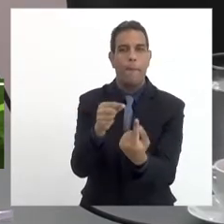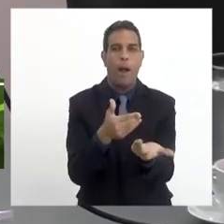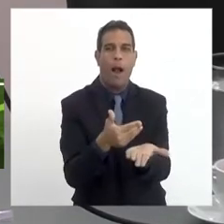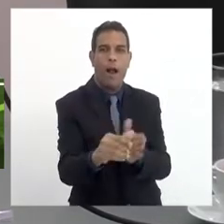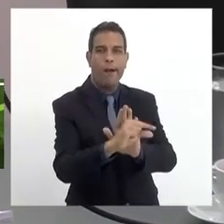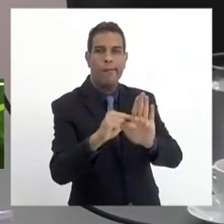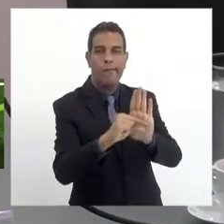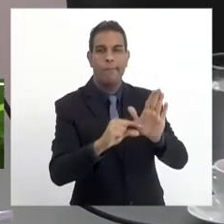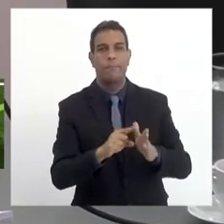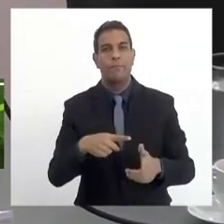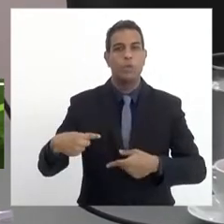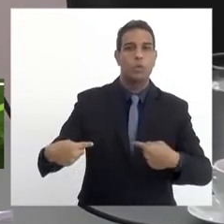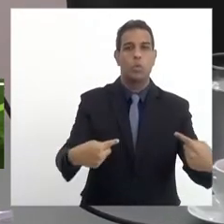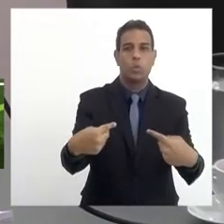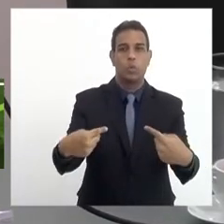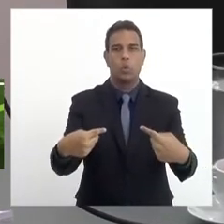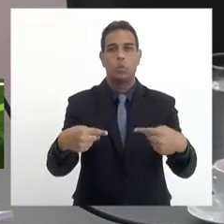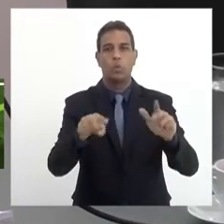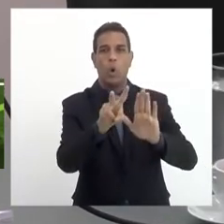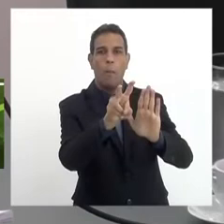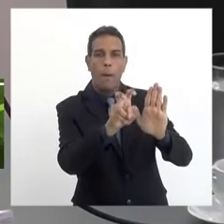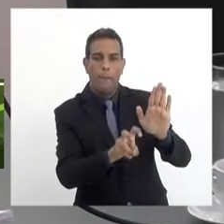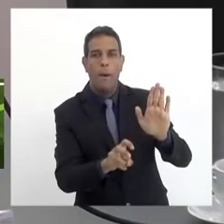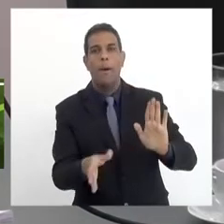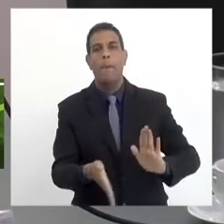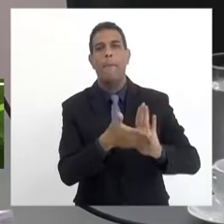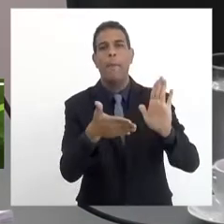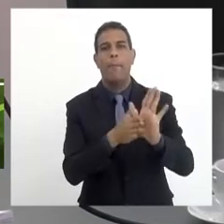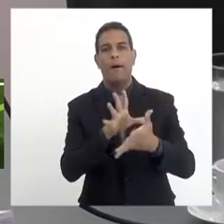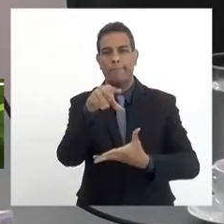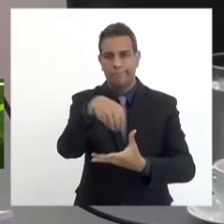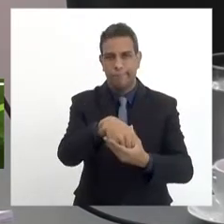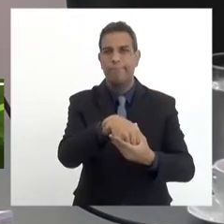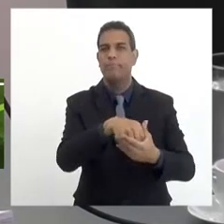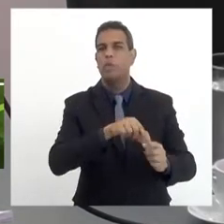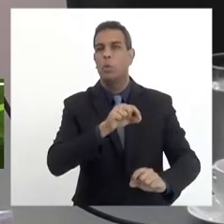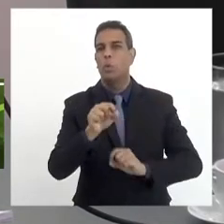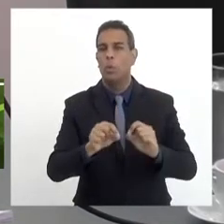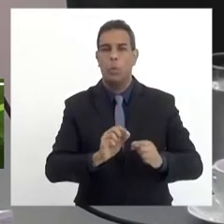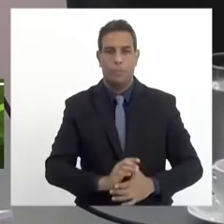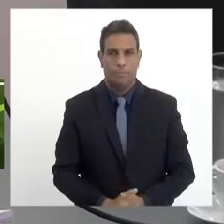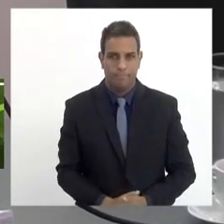dia: discussão e votação dos pareceres e as proposições abaixo,